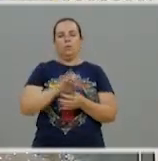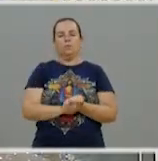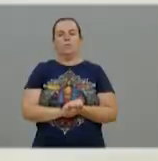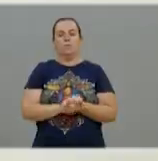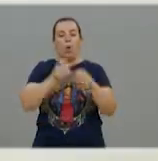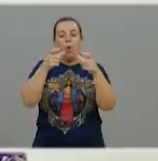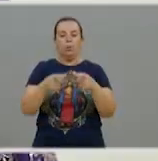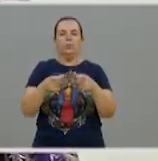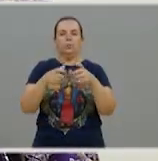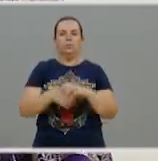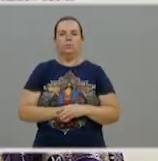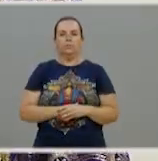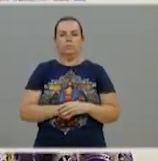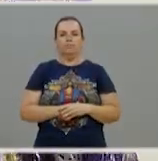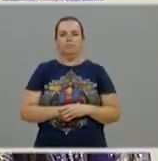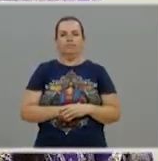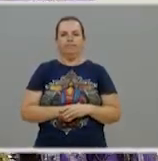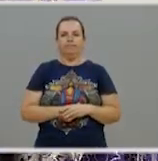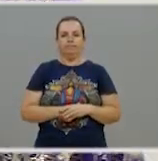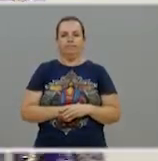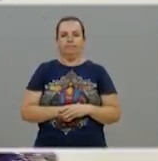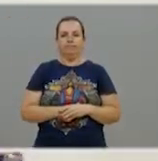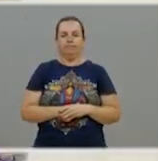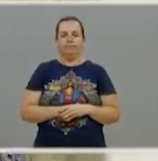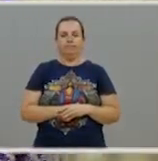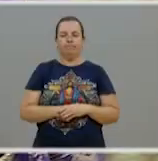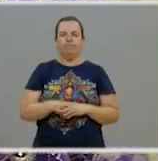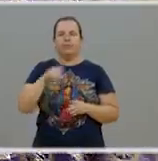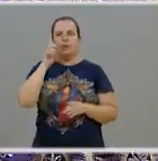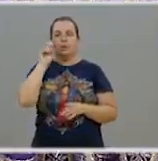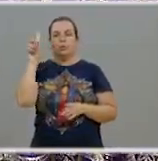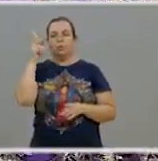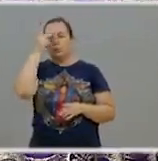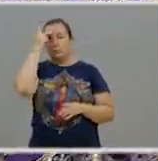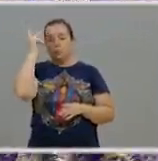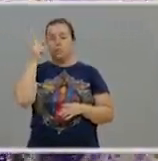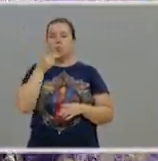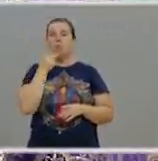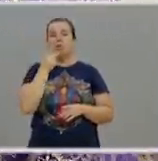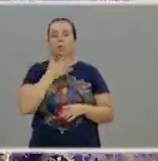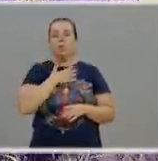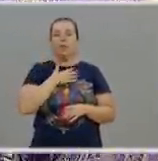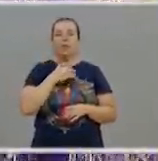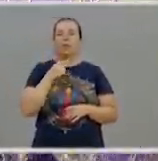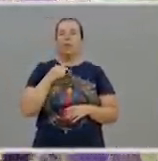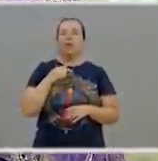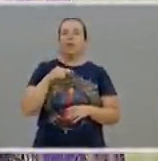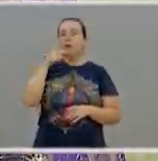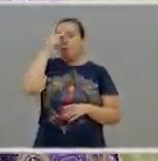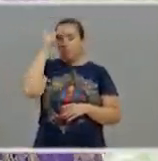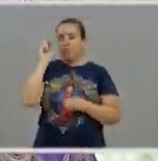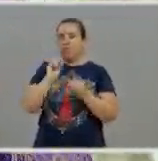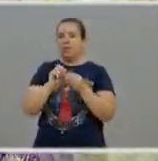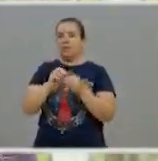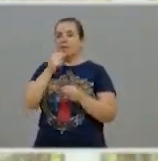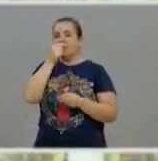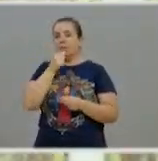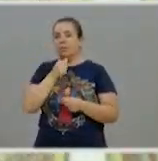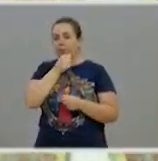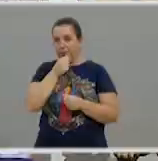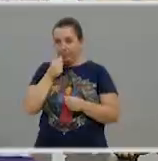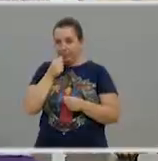Sinceramente, me contaram esses dias que alguém fez uma penitência, eu achei corajoso até porque me